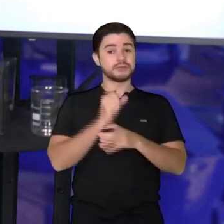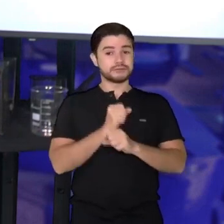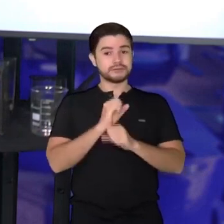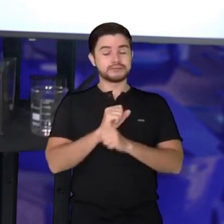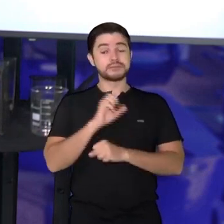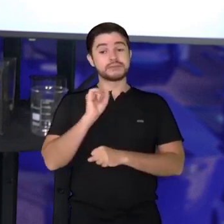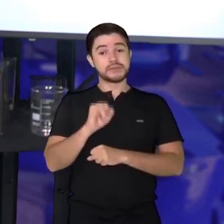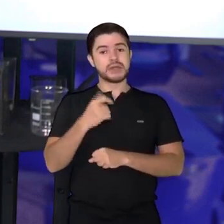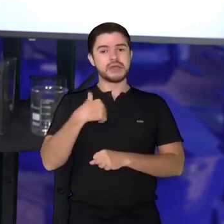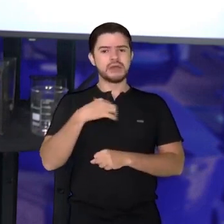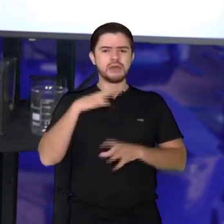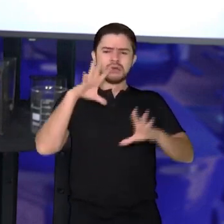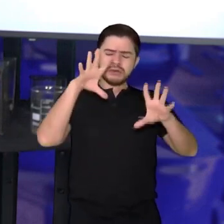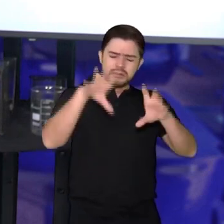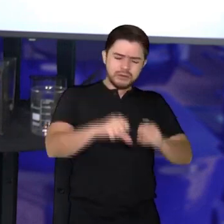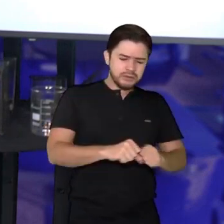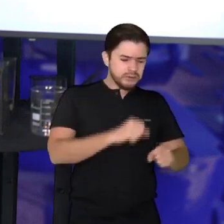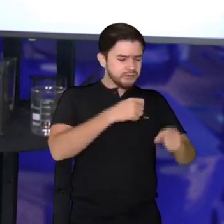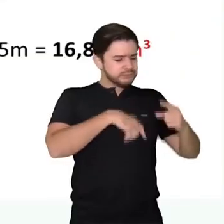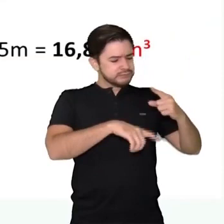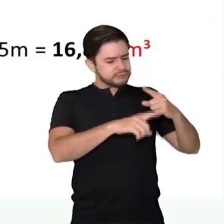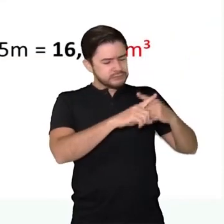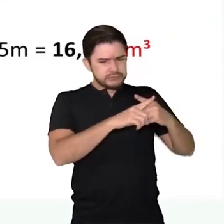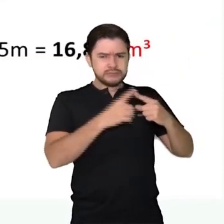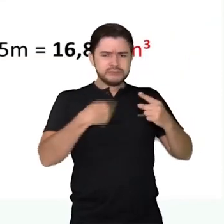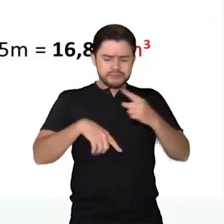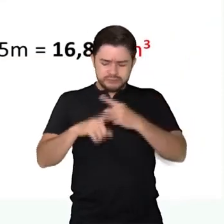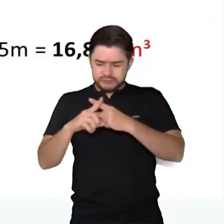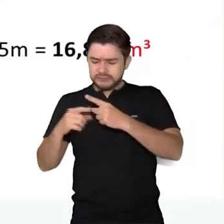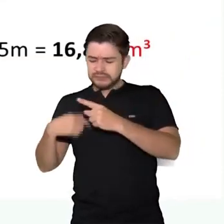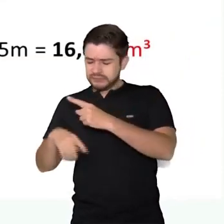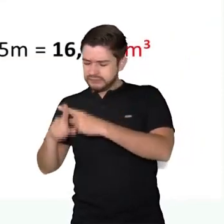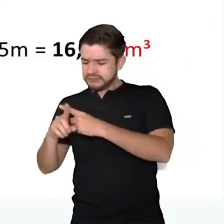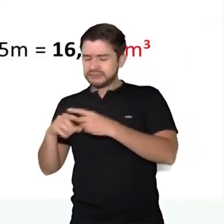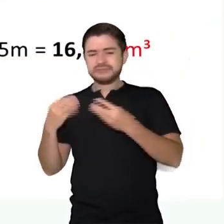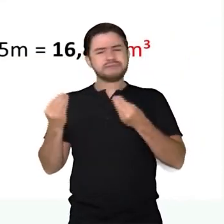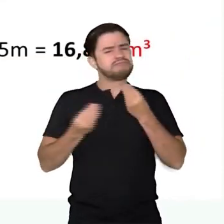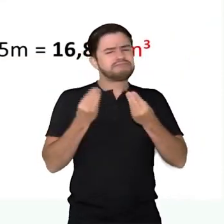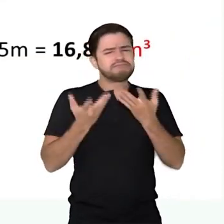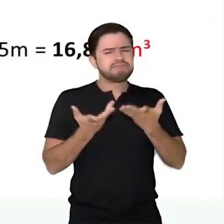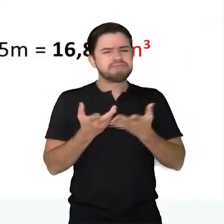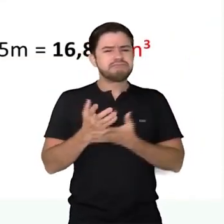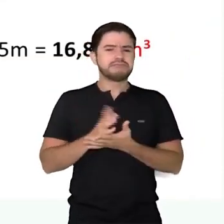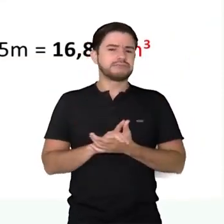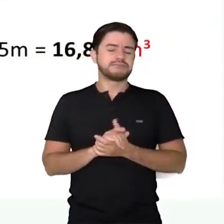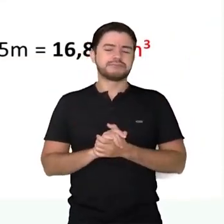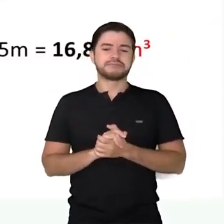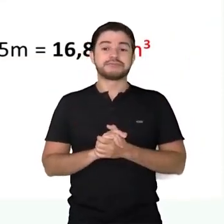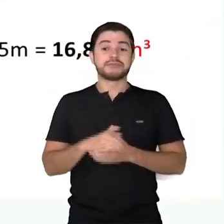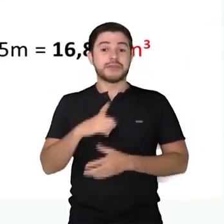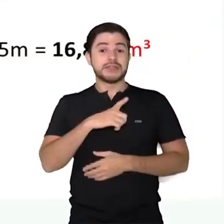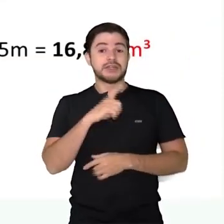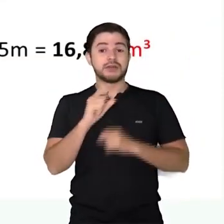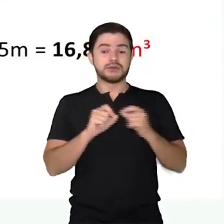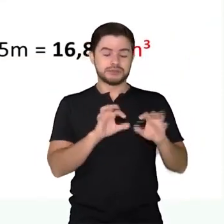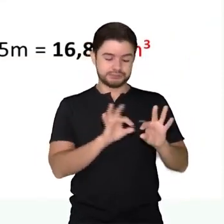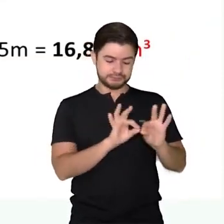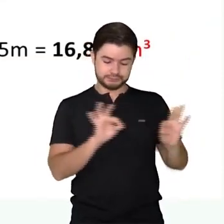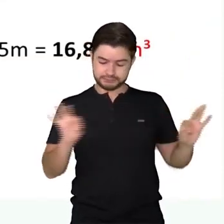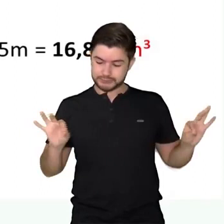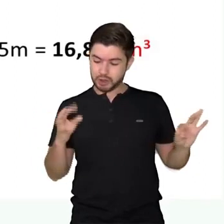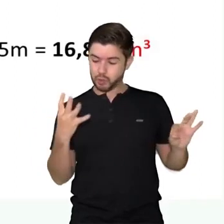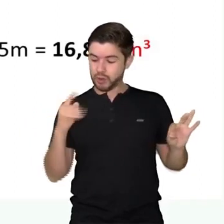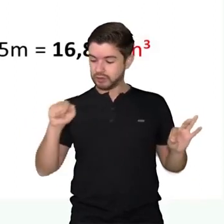pegar comprimento vezes largura vezes altura, o que é que a gente acha? Temos aí 4,5 metros